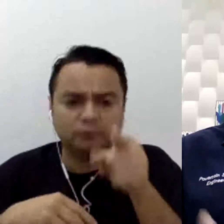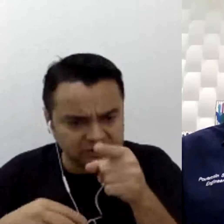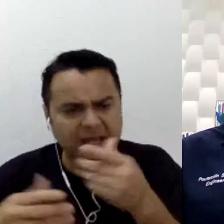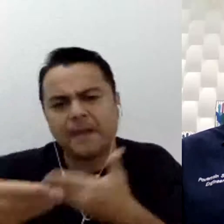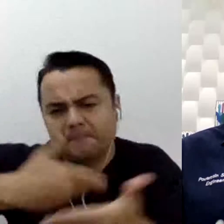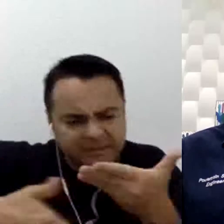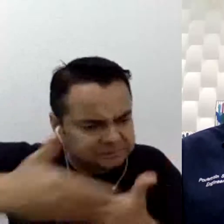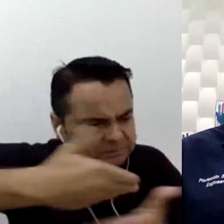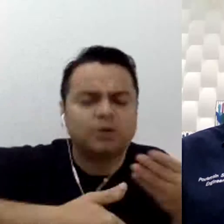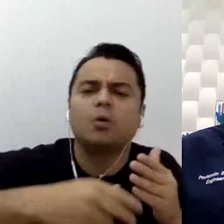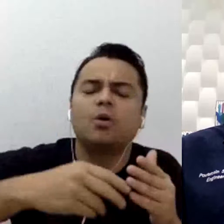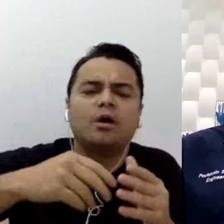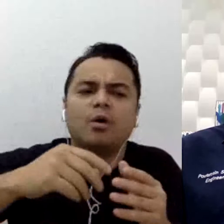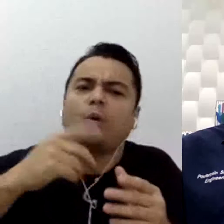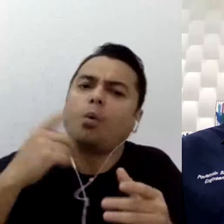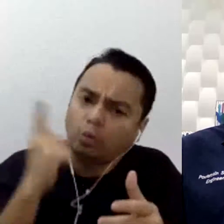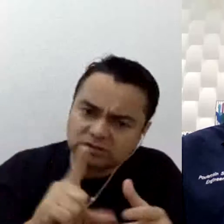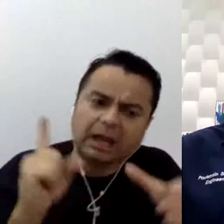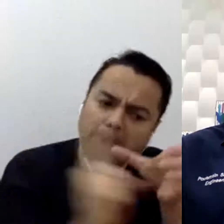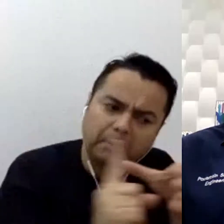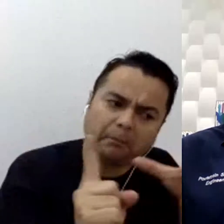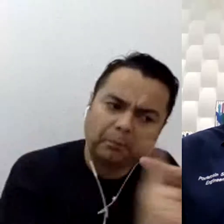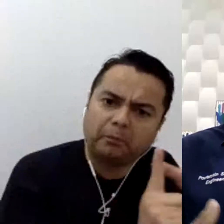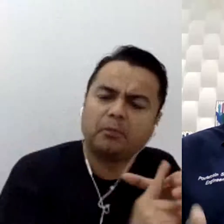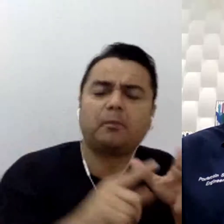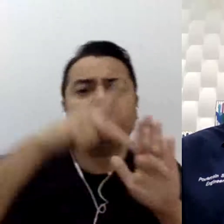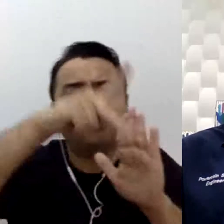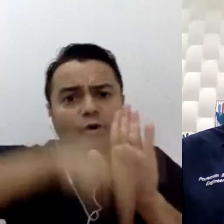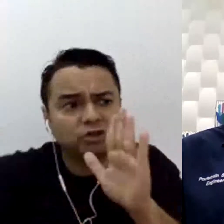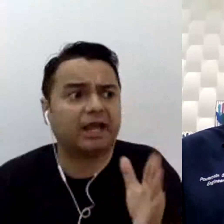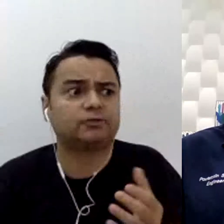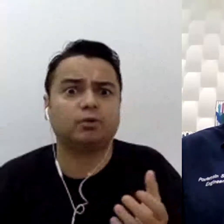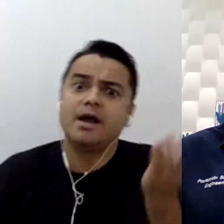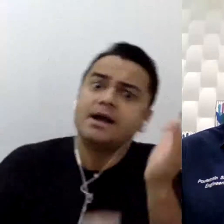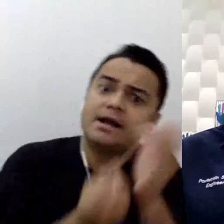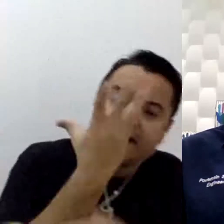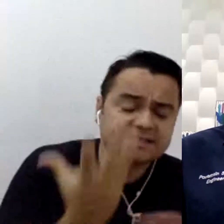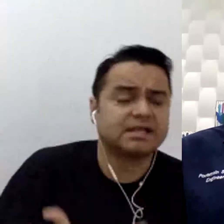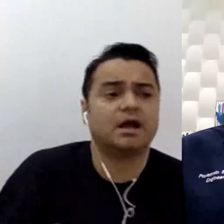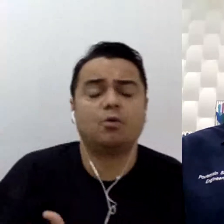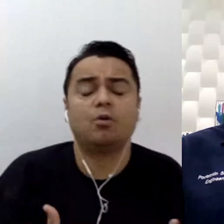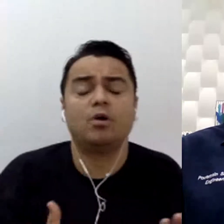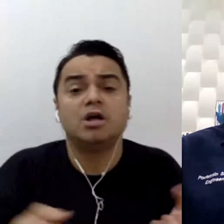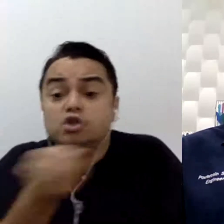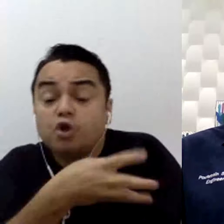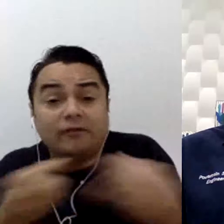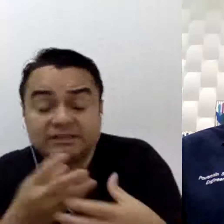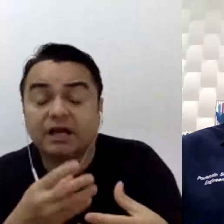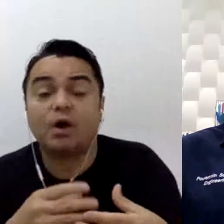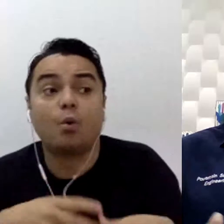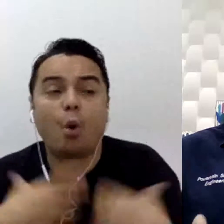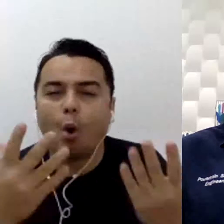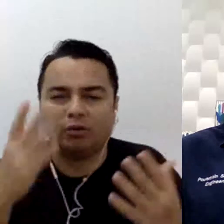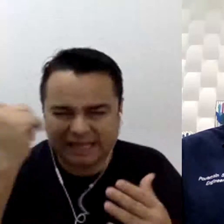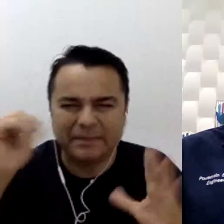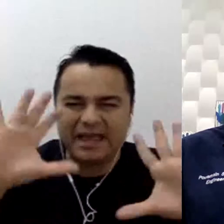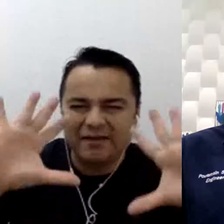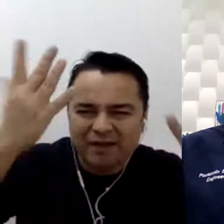de projetos, participando de criações, de inovações, de hackathons, de desenvolvimento de